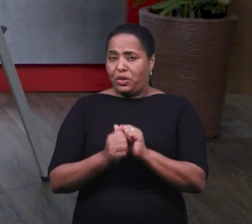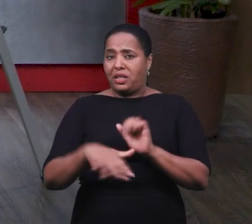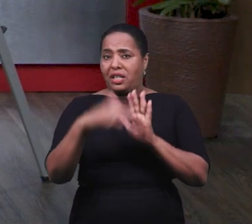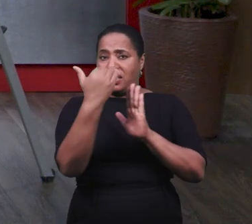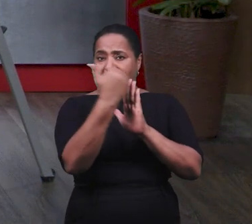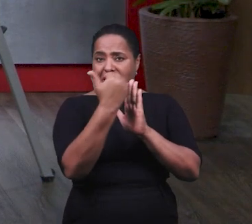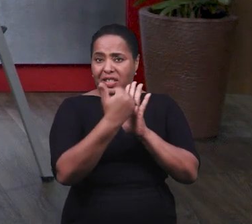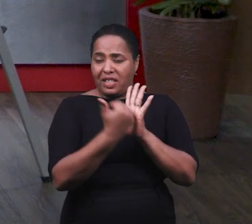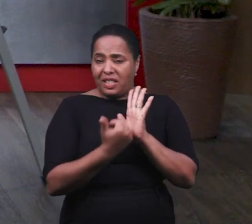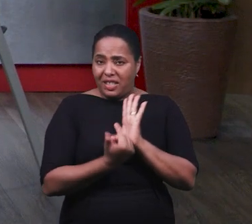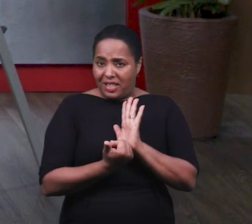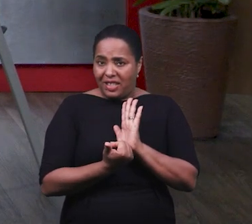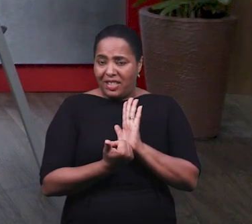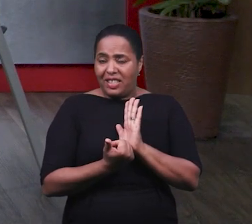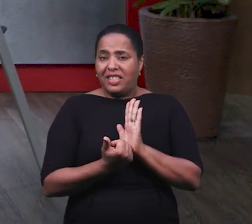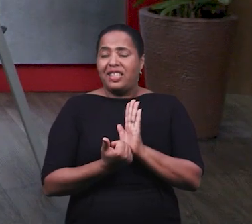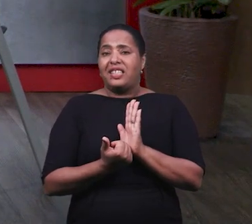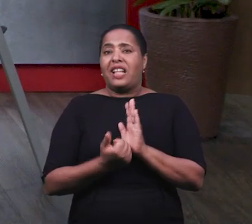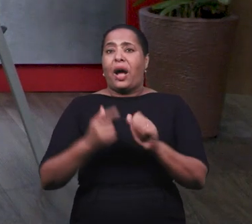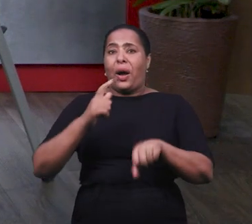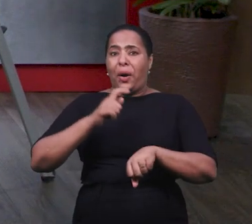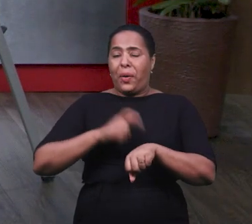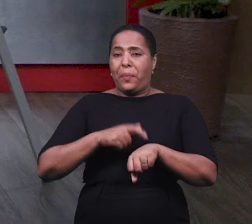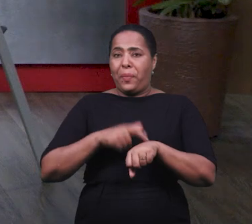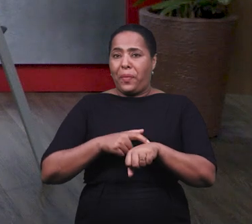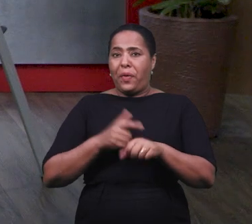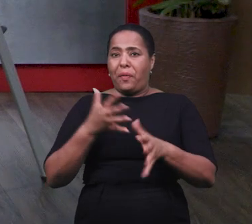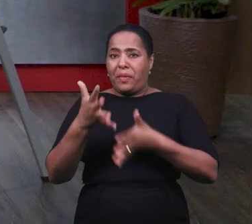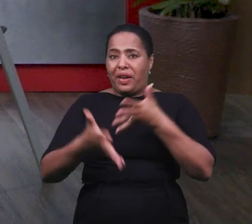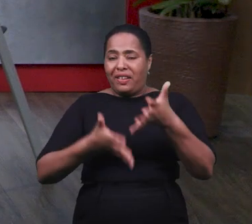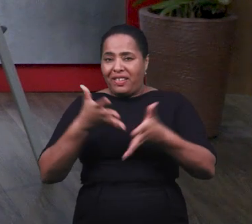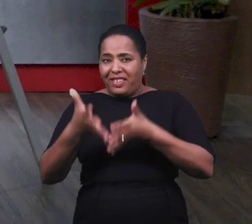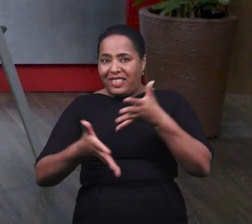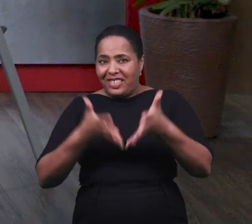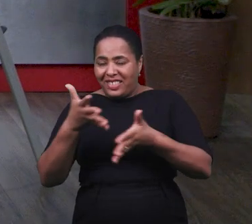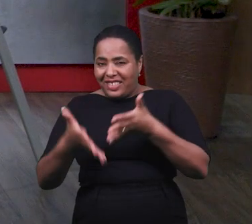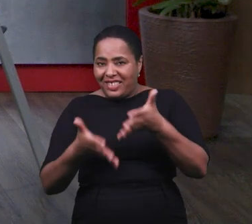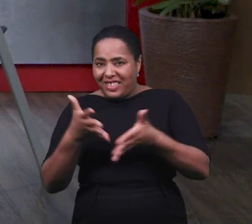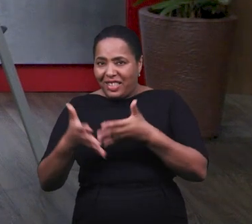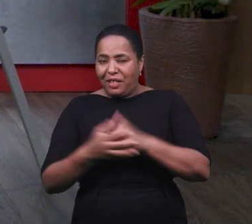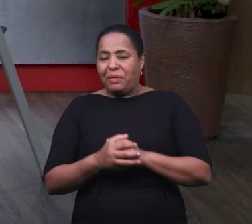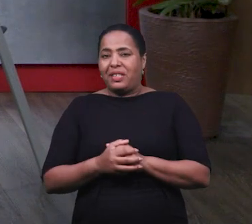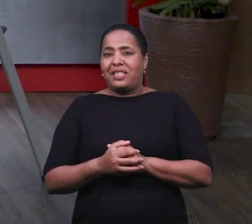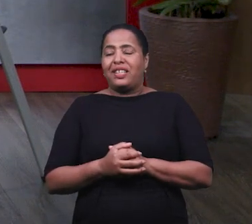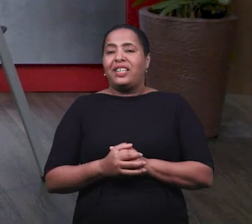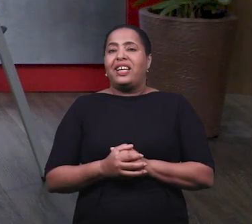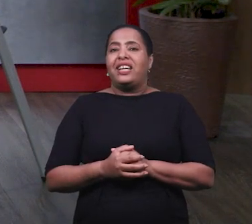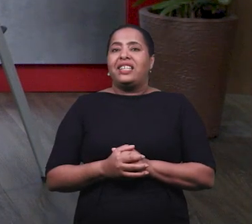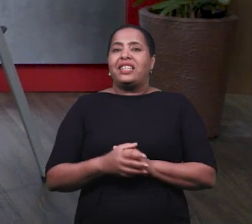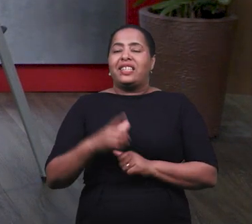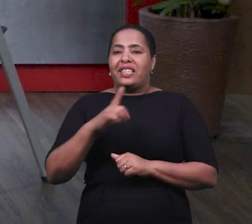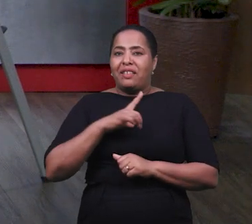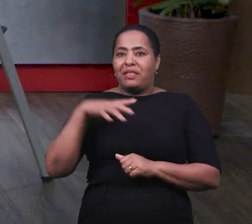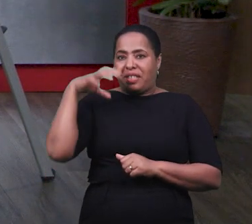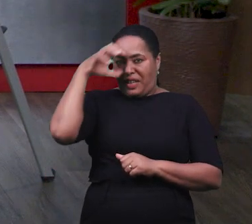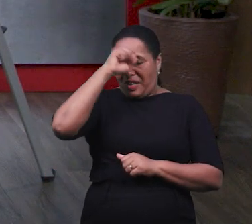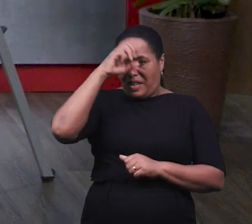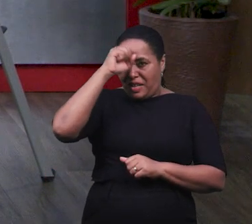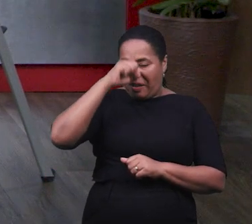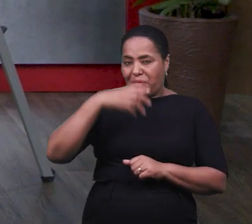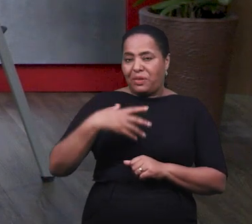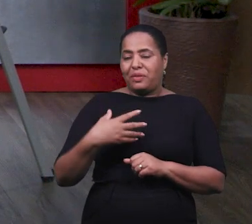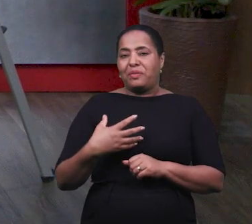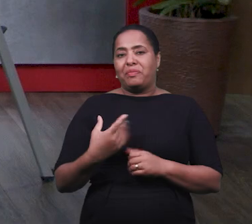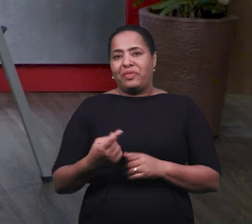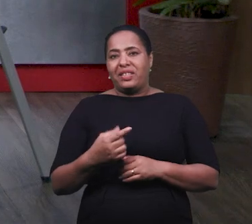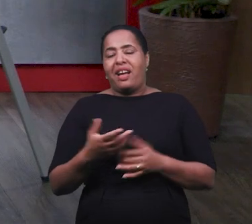quadro de Momentos de Libras, que tem sido assim esclarecedor. Nós temos aprendido muito, né?